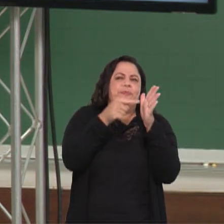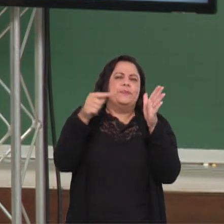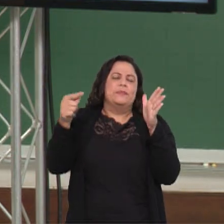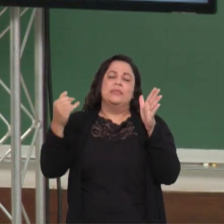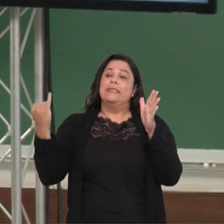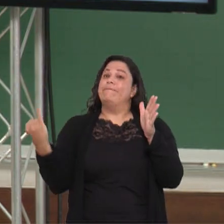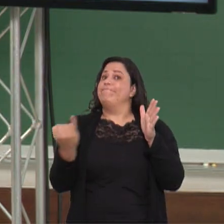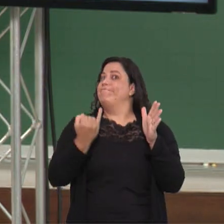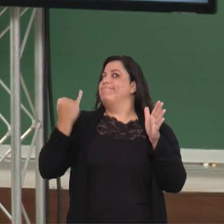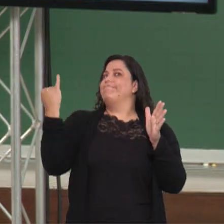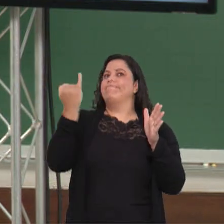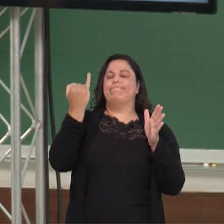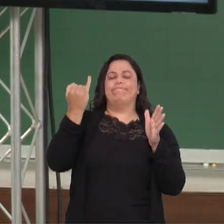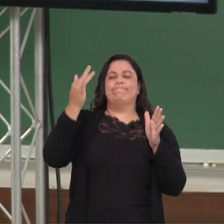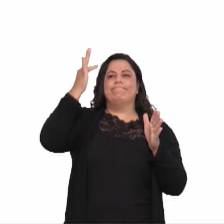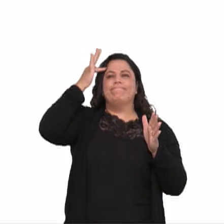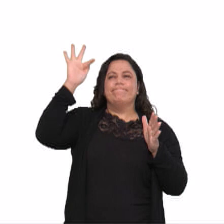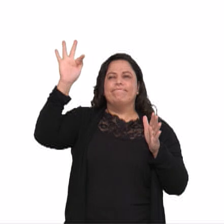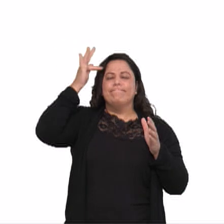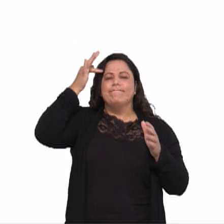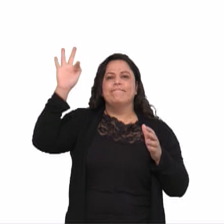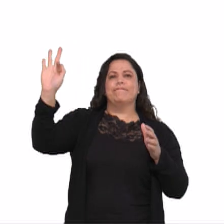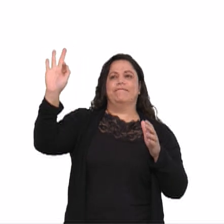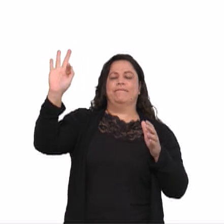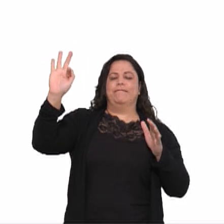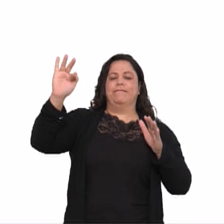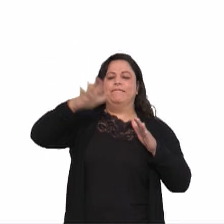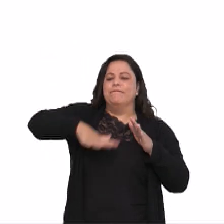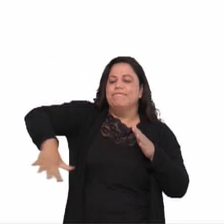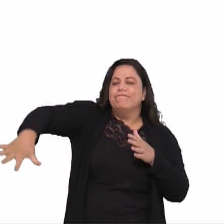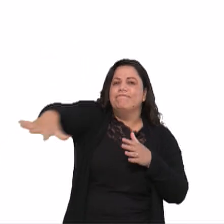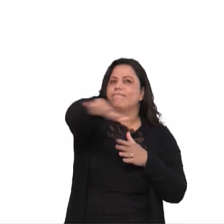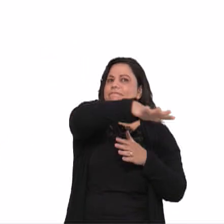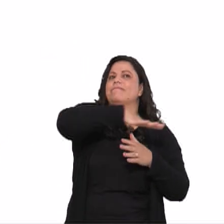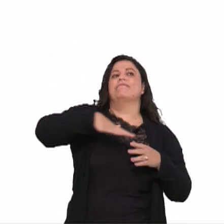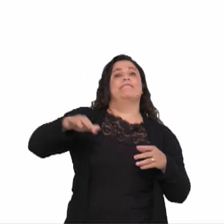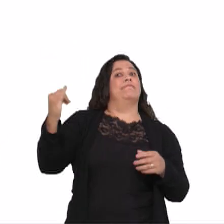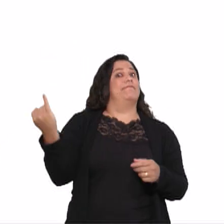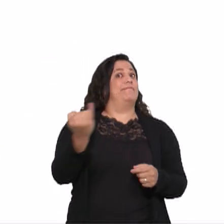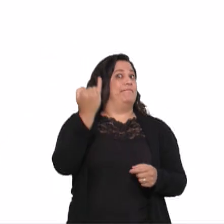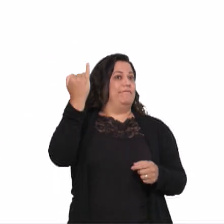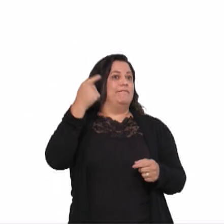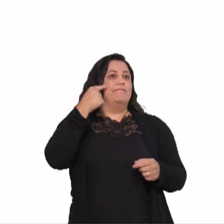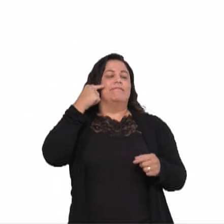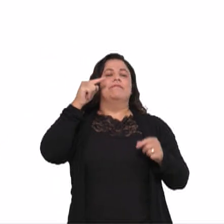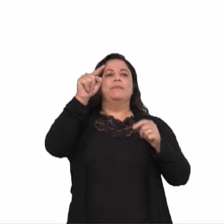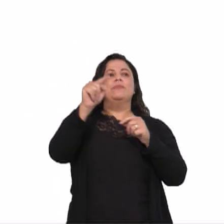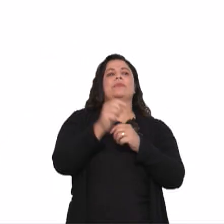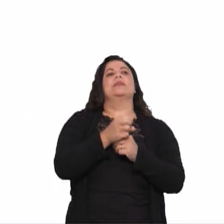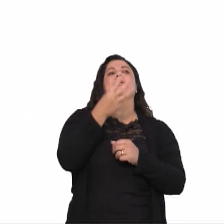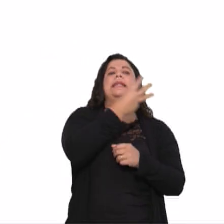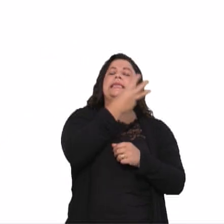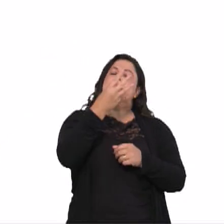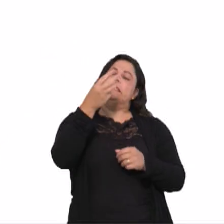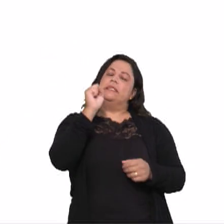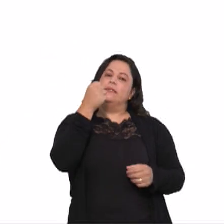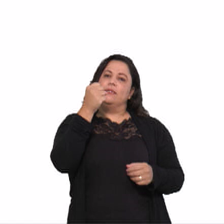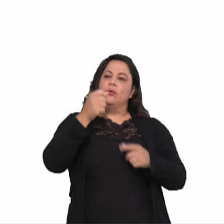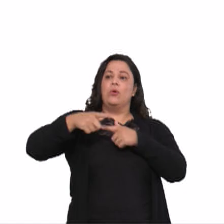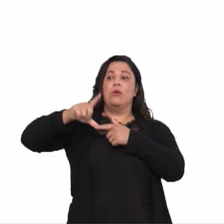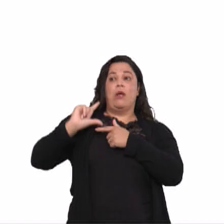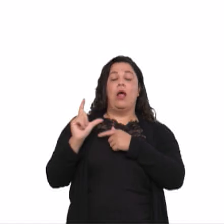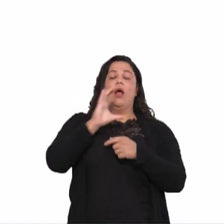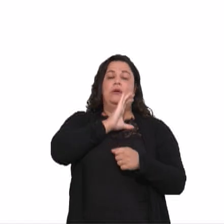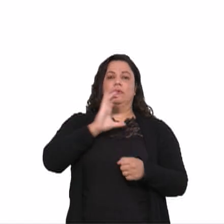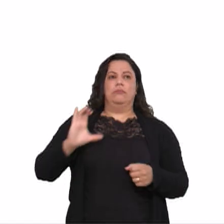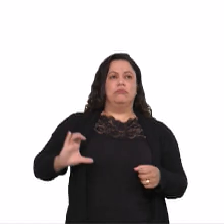modo geral, tá? Eu coloquei aqui na tela, no ano de 338 a.C., acontece uma batalha chamada a Batalha